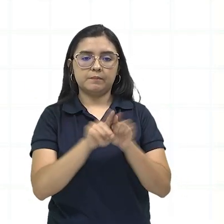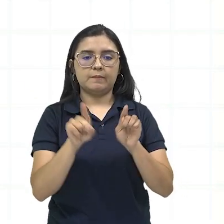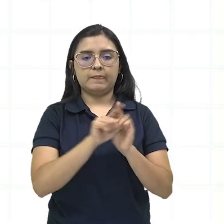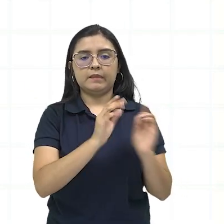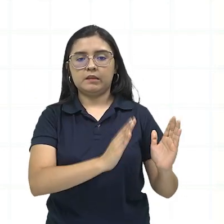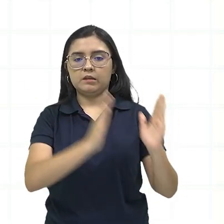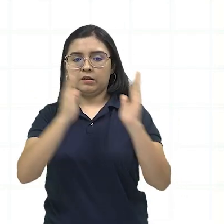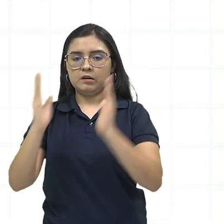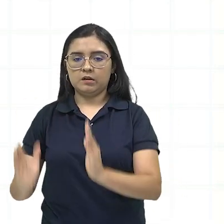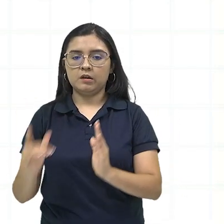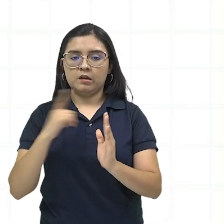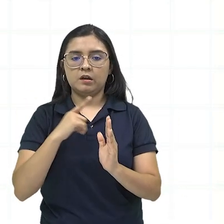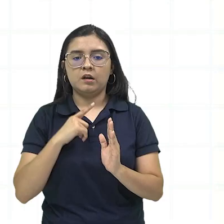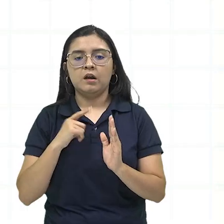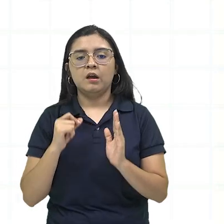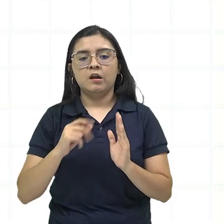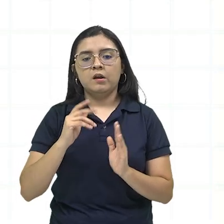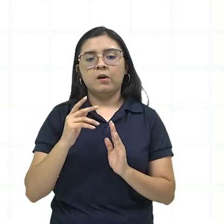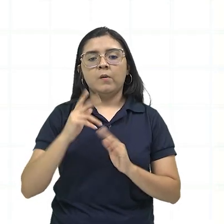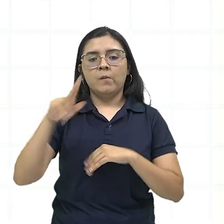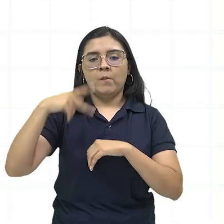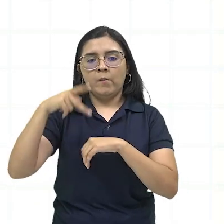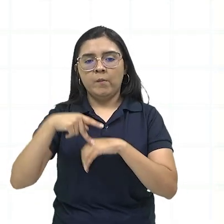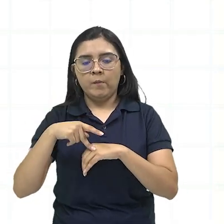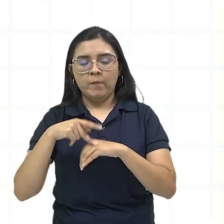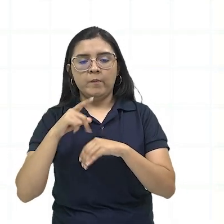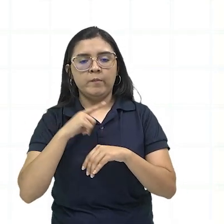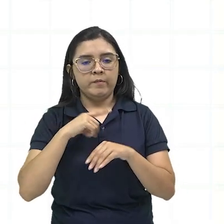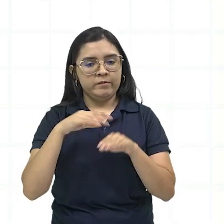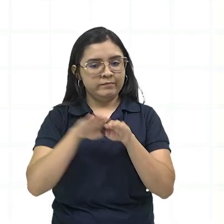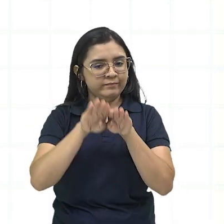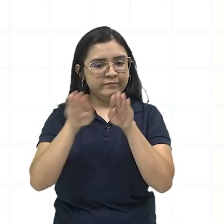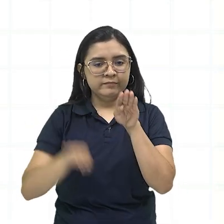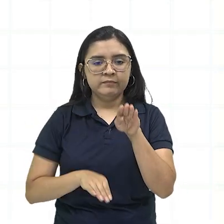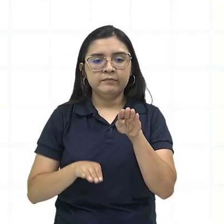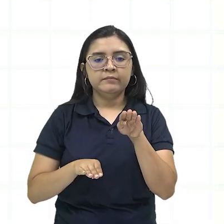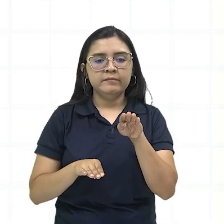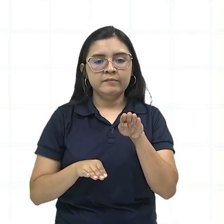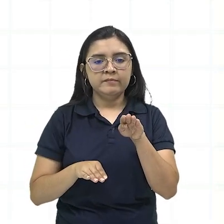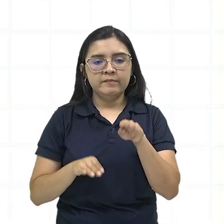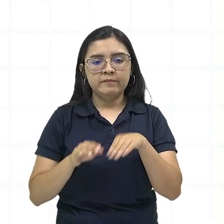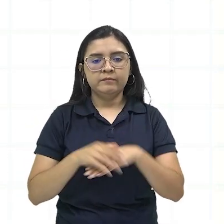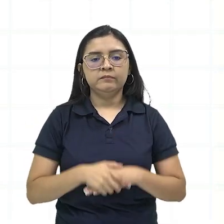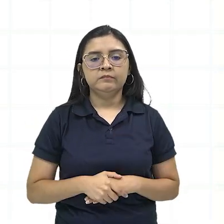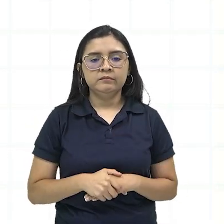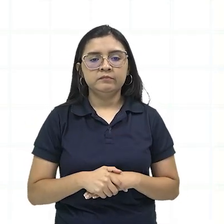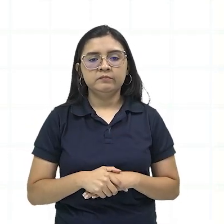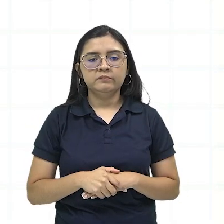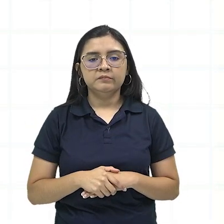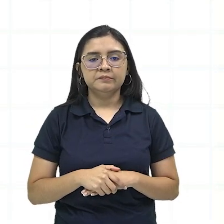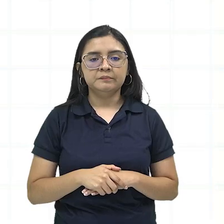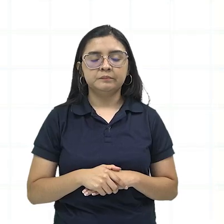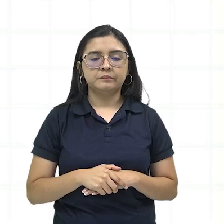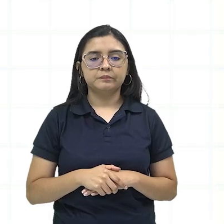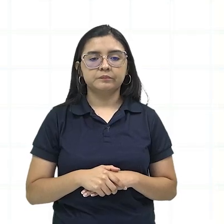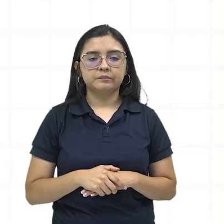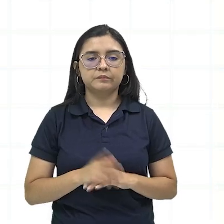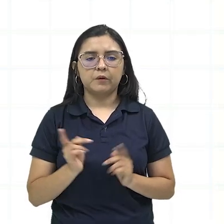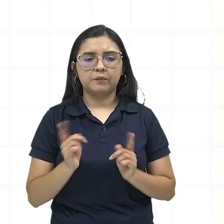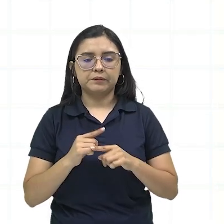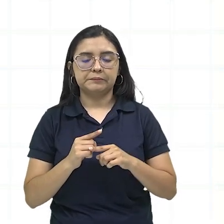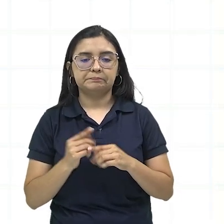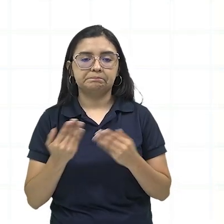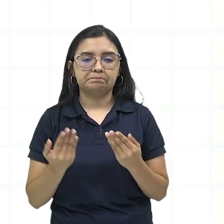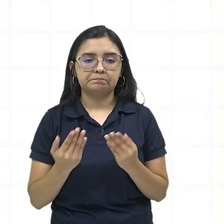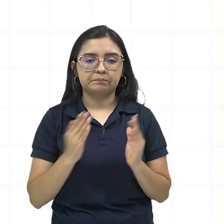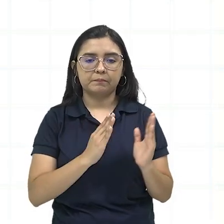países menos igualitários, em que nós temos o Iêmen sendo o menos igualitário, é isso? Ou o contrário? Enfim,